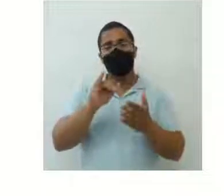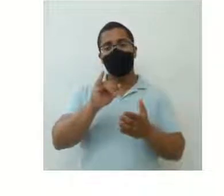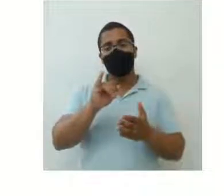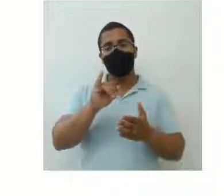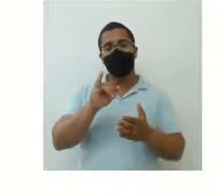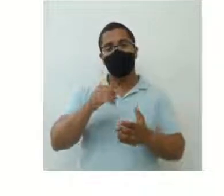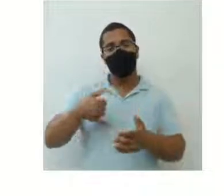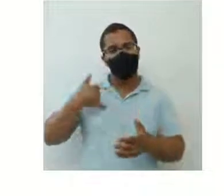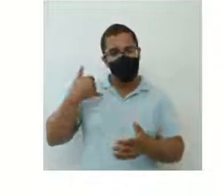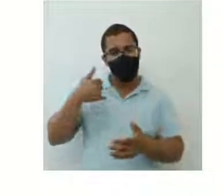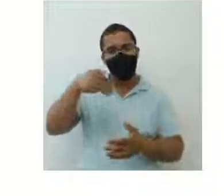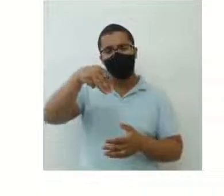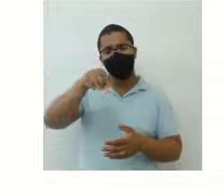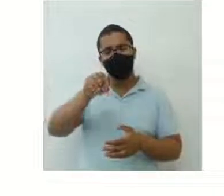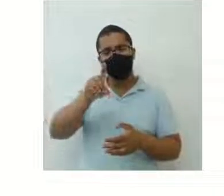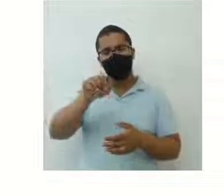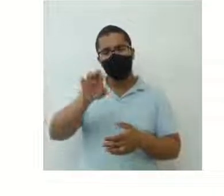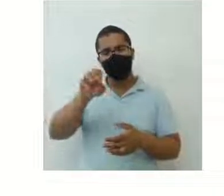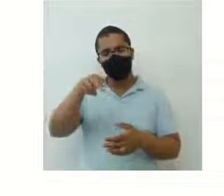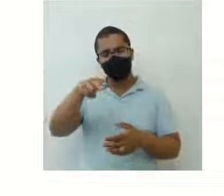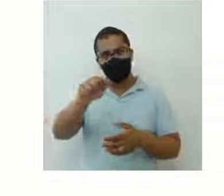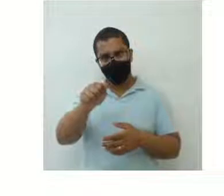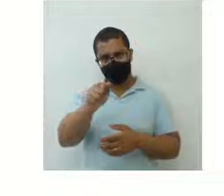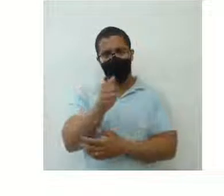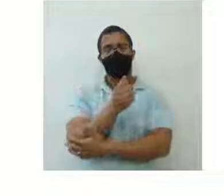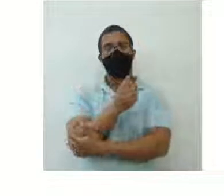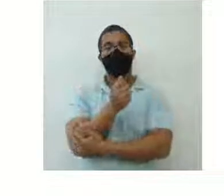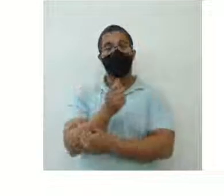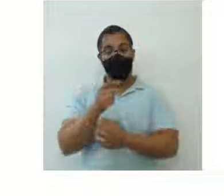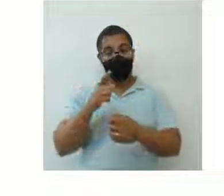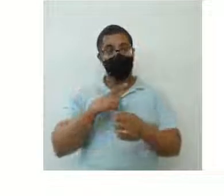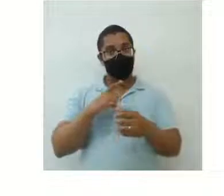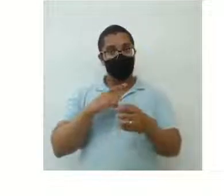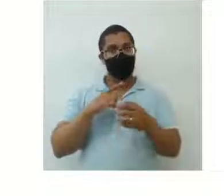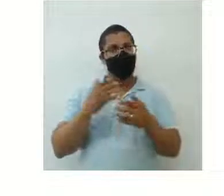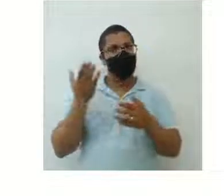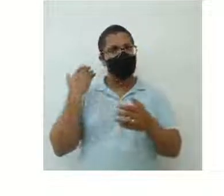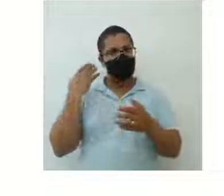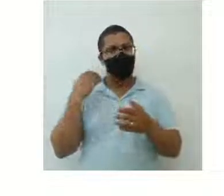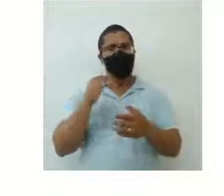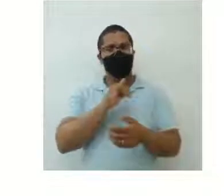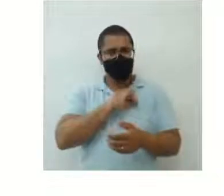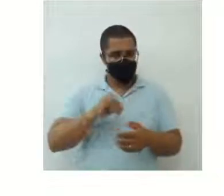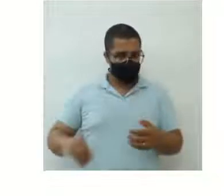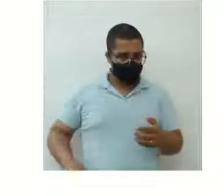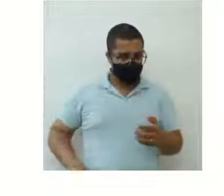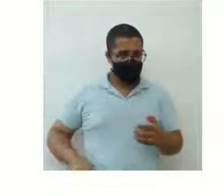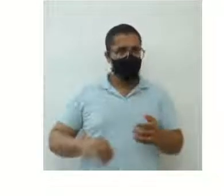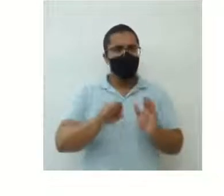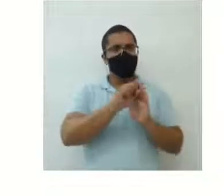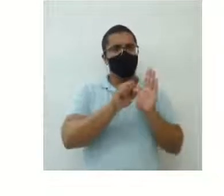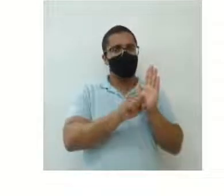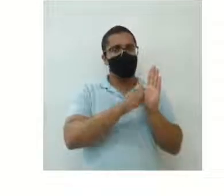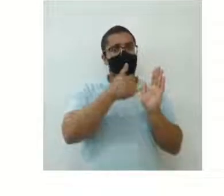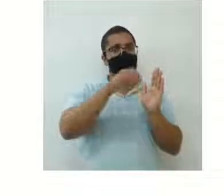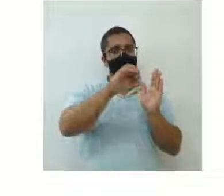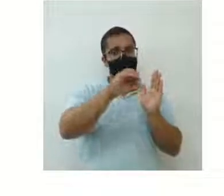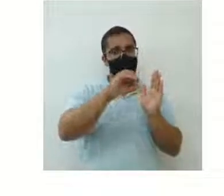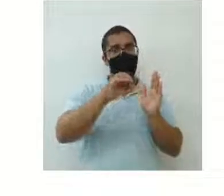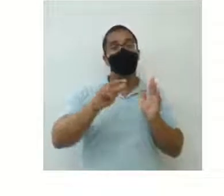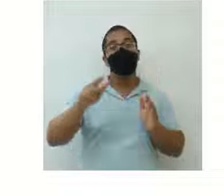colonialismo da Idade Moderna, anterior ao imperialismo do século XIX, havia sido liderado por Portugal,